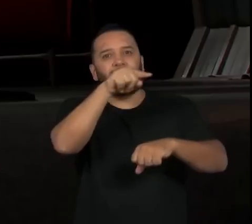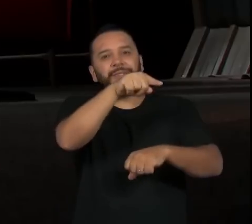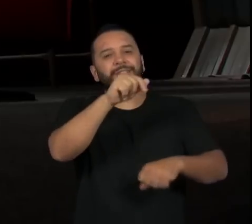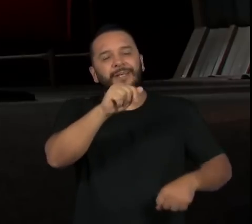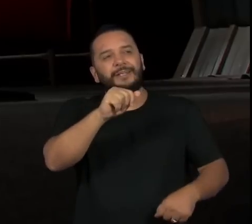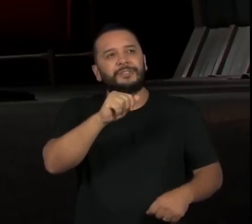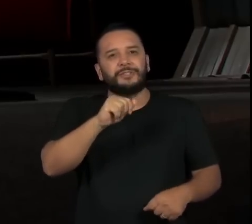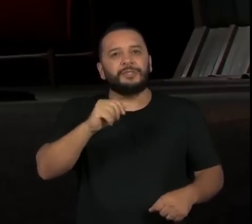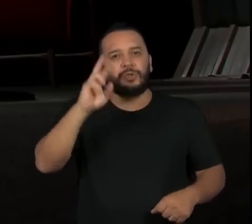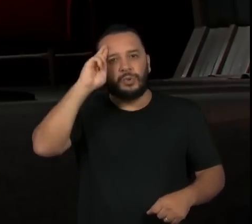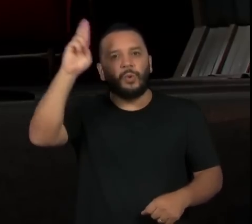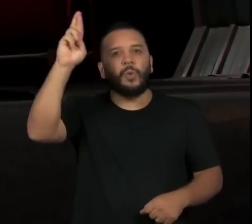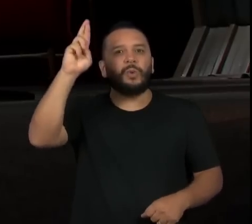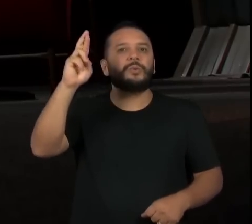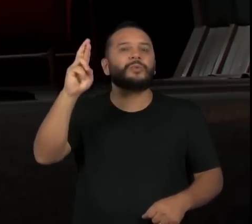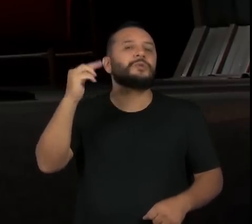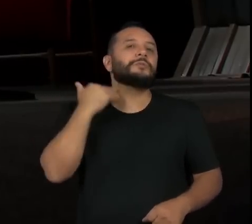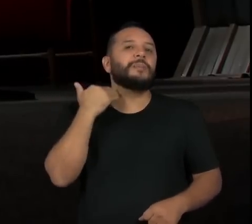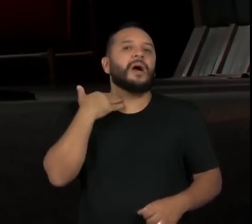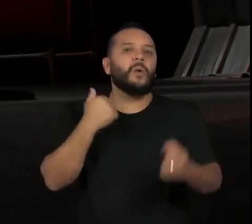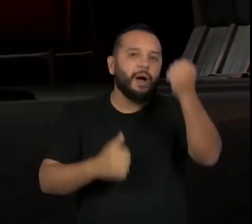arrependido?